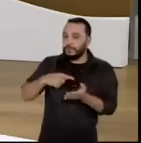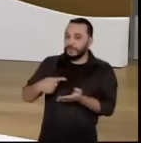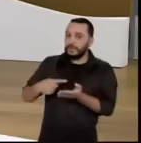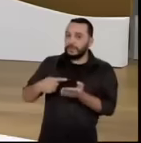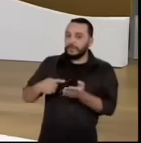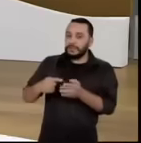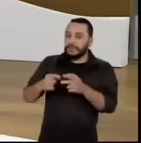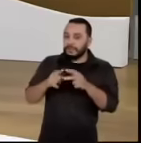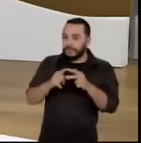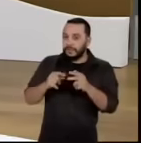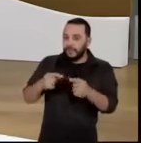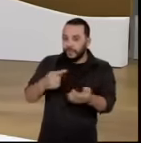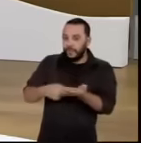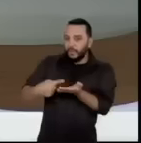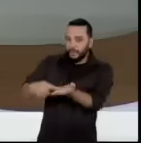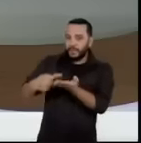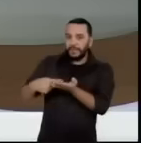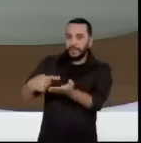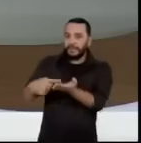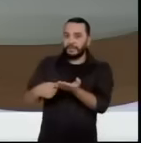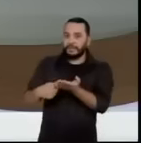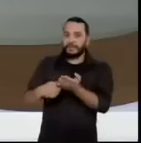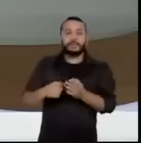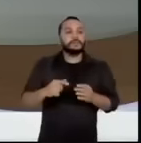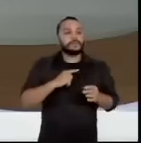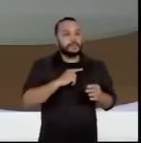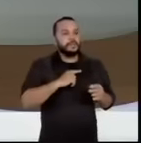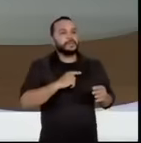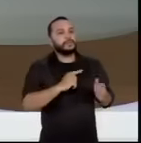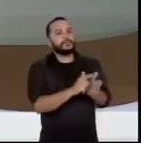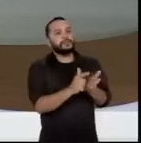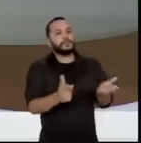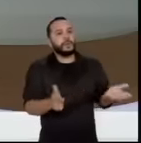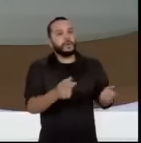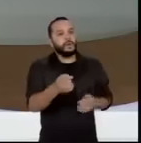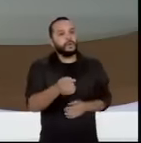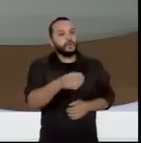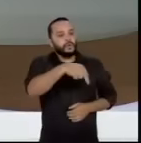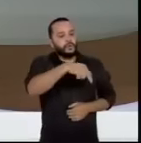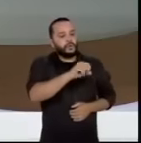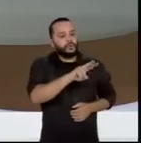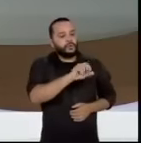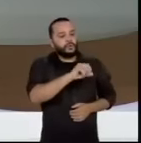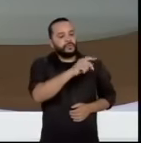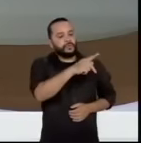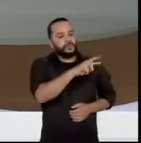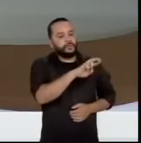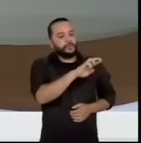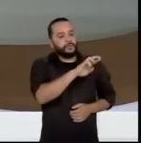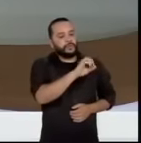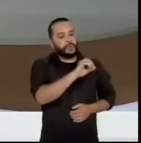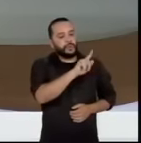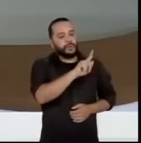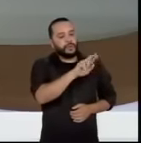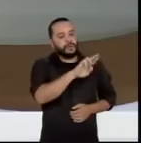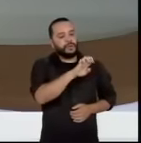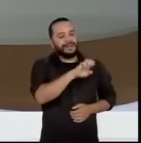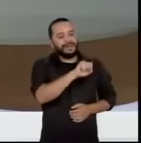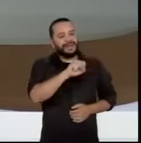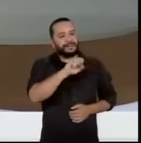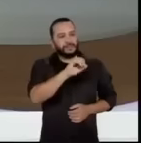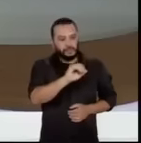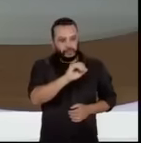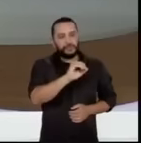parece que desde o início, ministro, quando o jornal Novo Progresso, é esse o nome do veículo regional que noticiou, me parece que desde o início